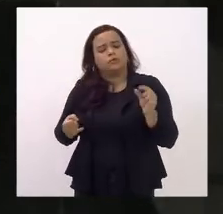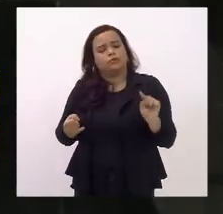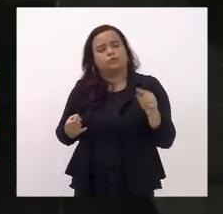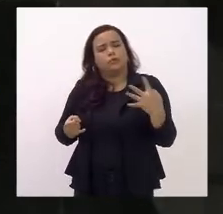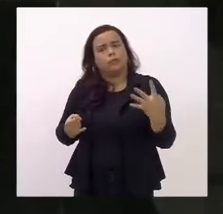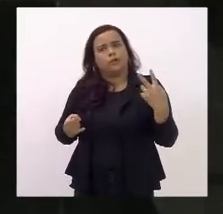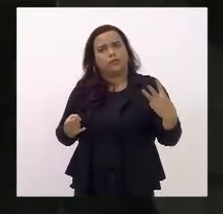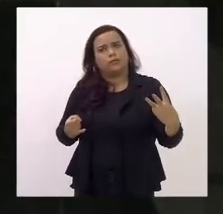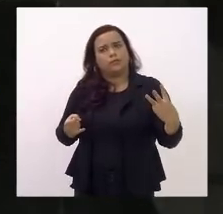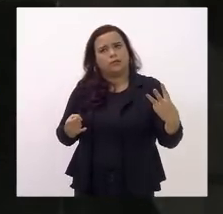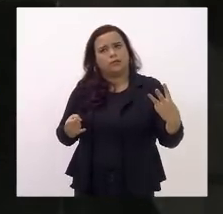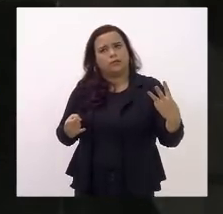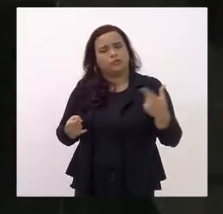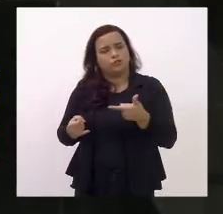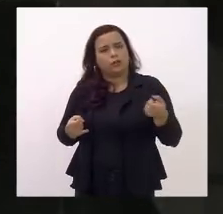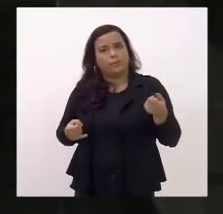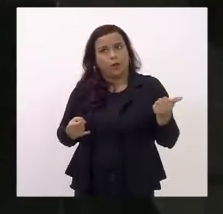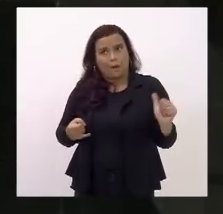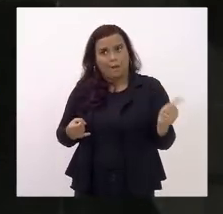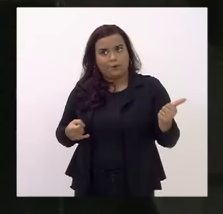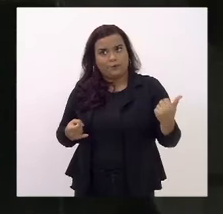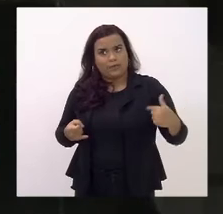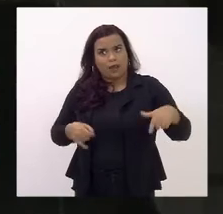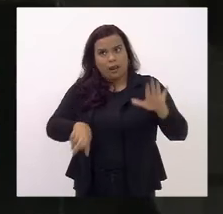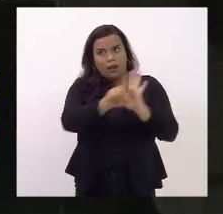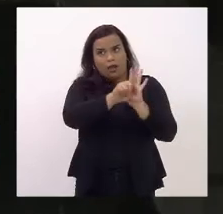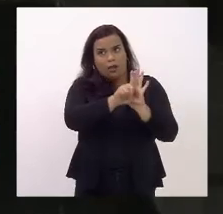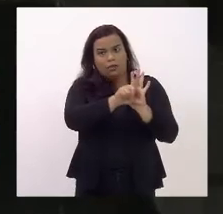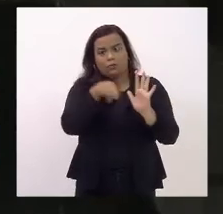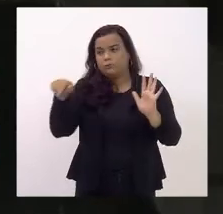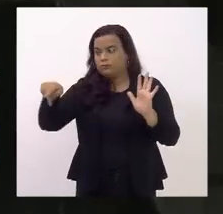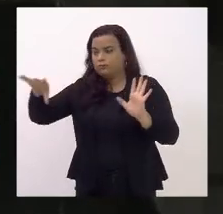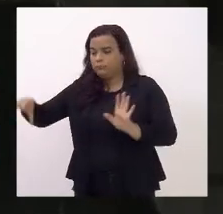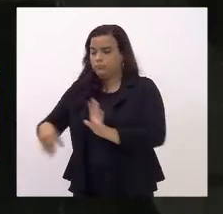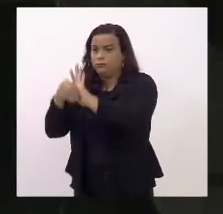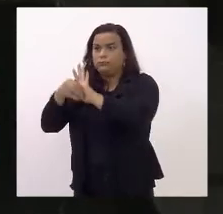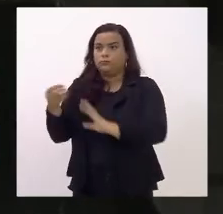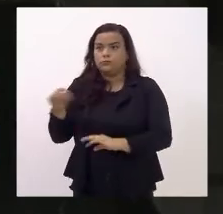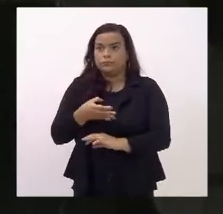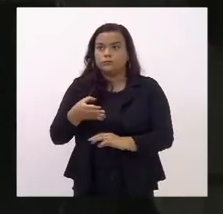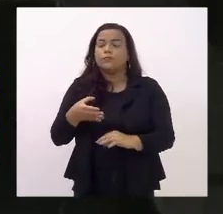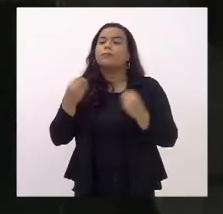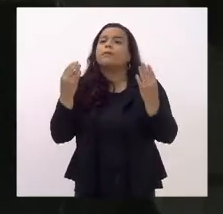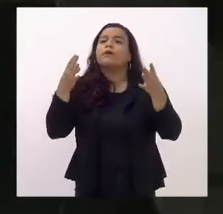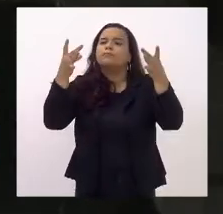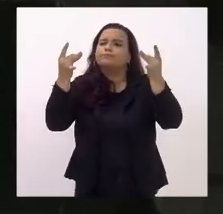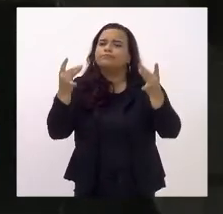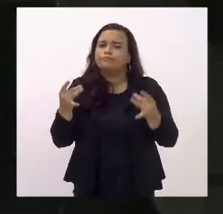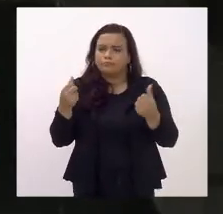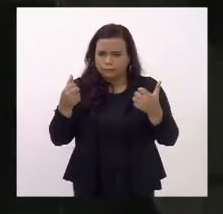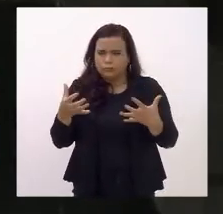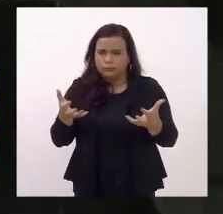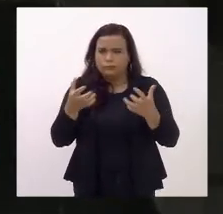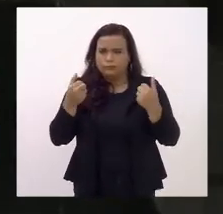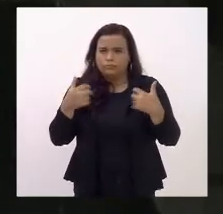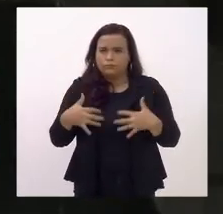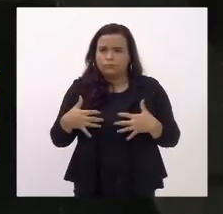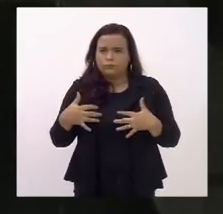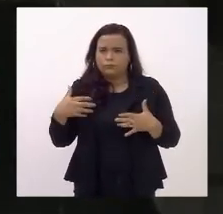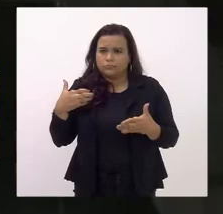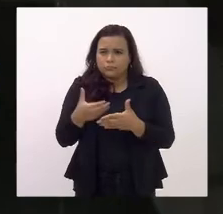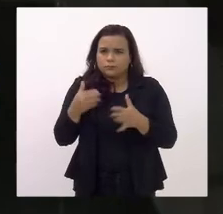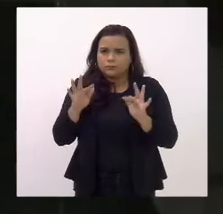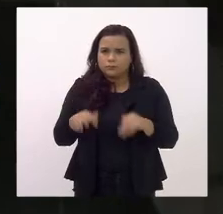de 2011, no sentido de definir, tia Ju, e esse é o dado que quero aqui mencionar, antes do encerramento